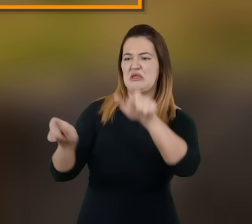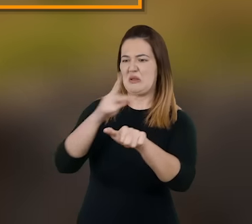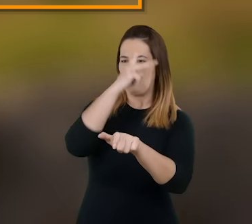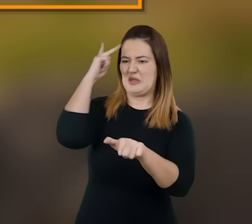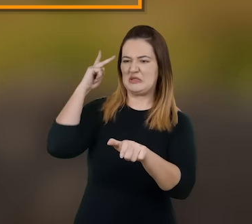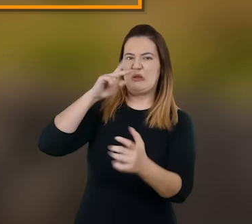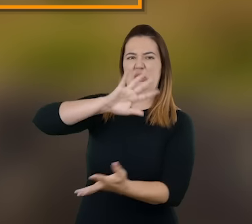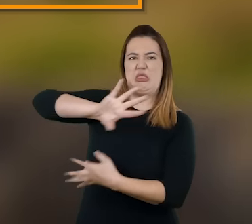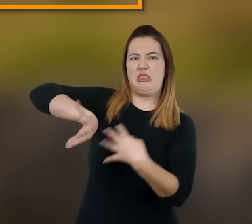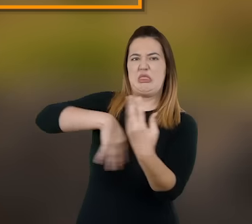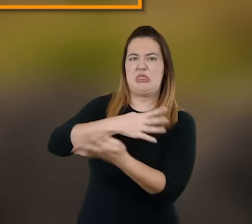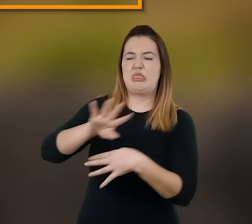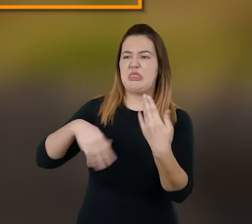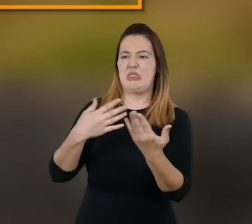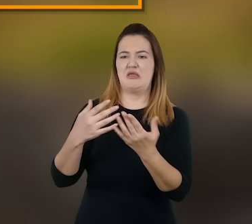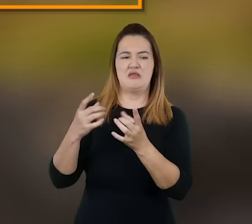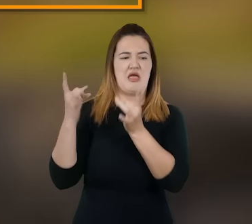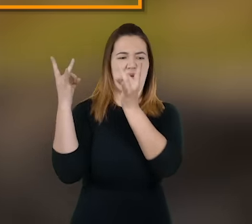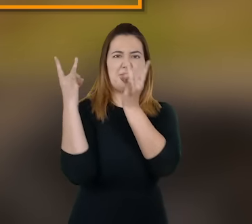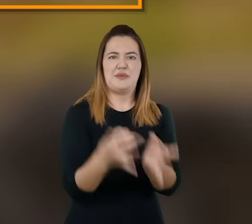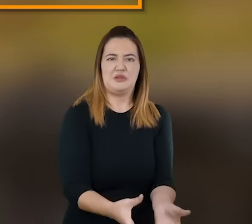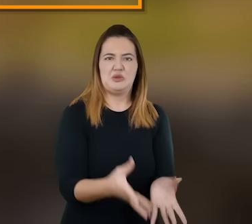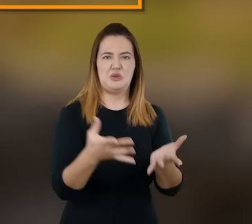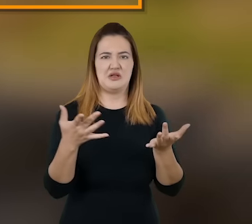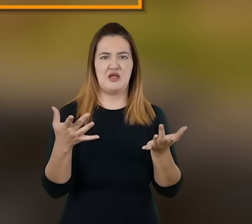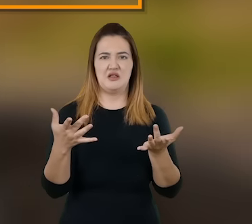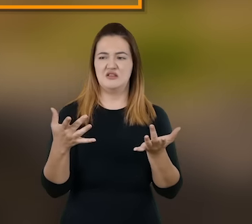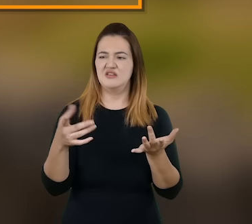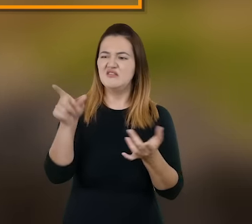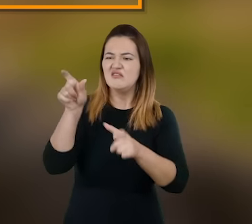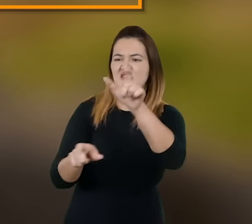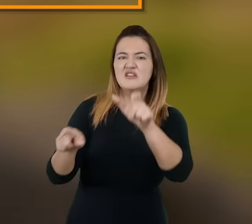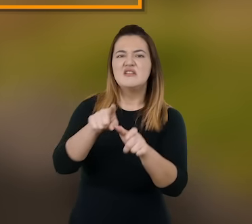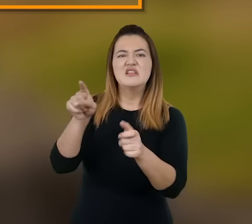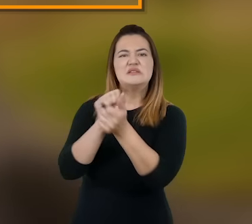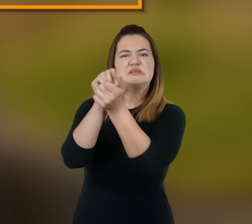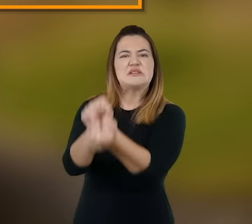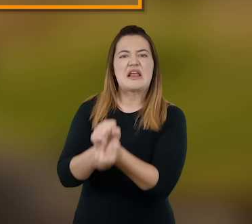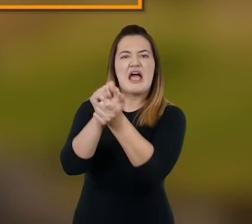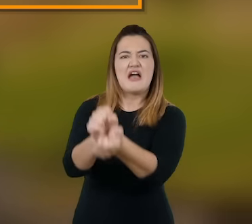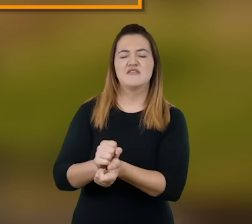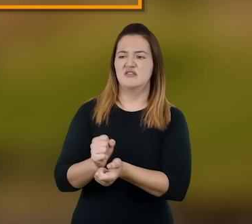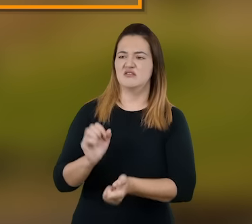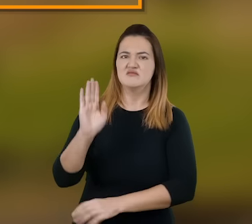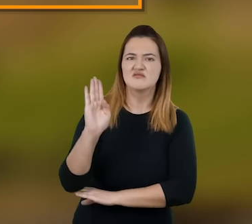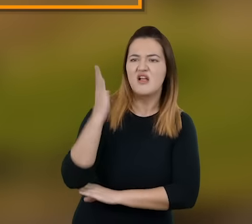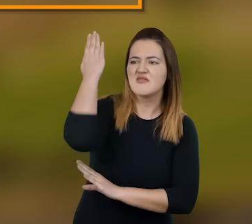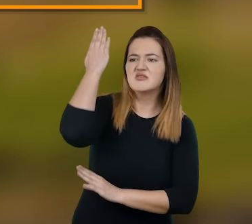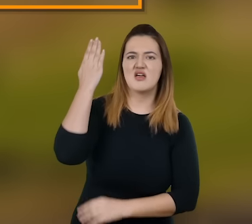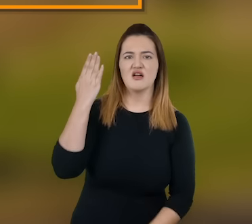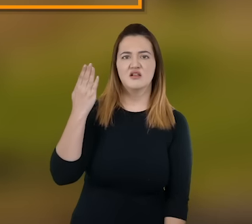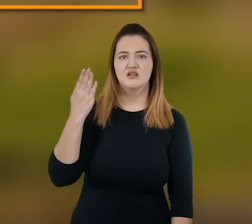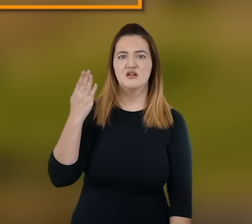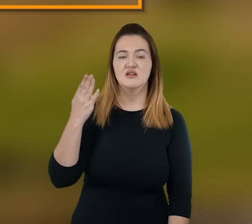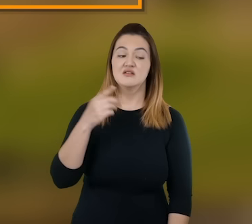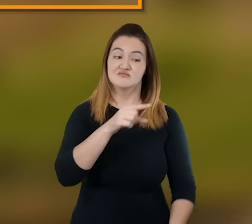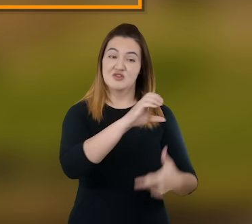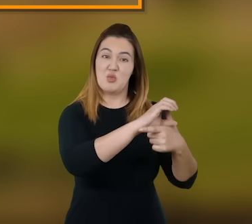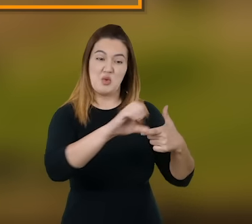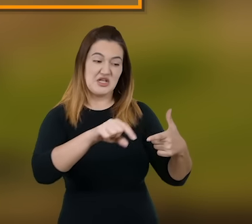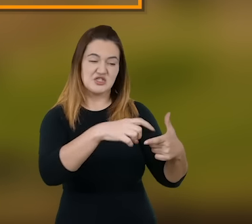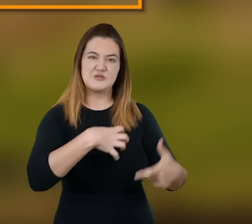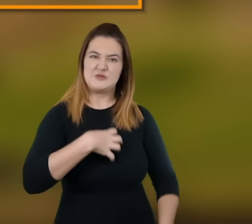em vez de totalmente abandonada a tal multidão de escravos, canalhas. Deverias